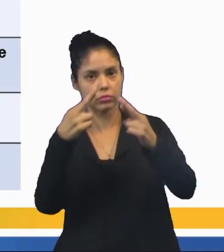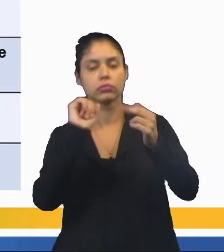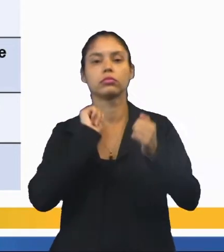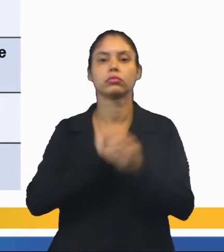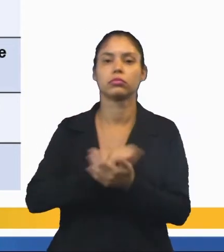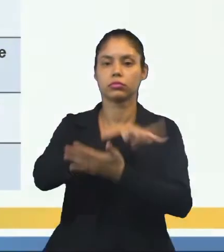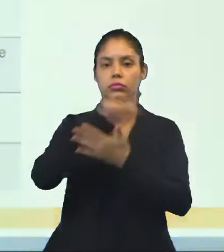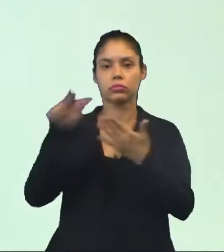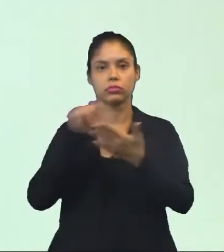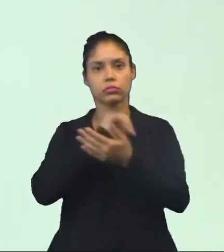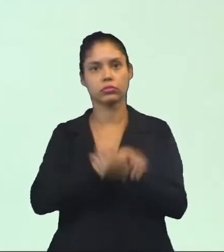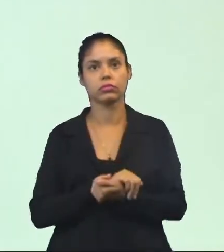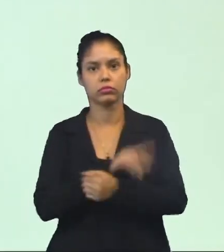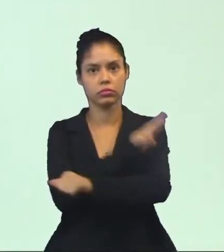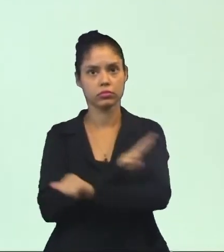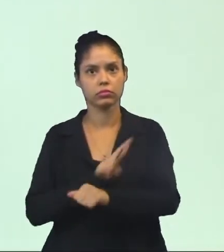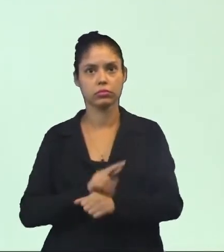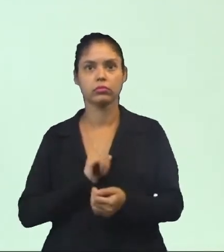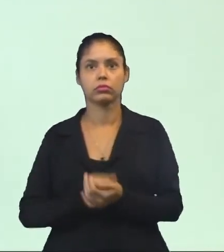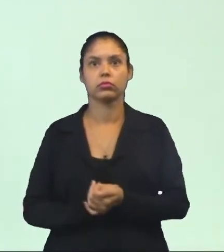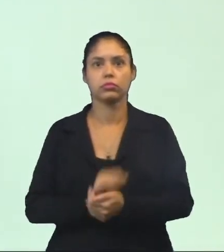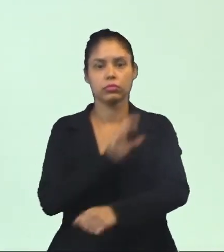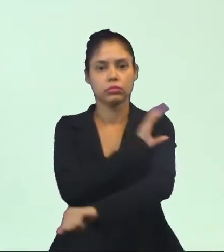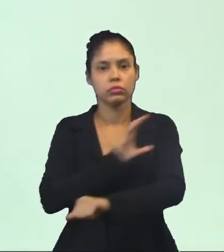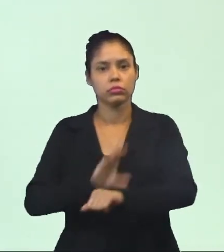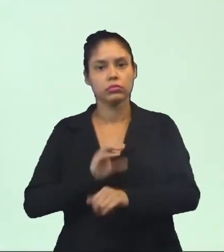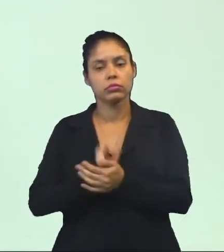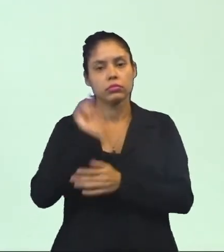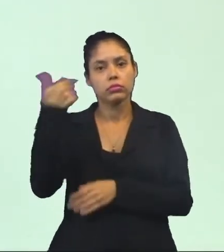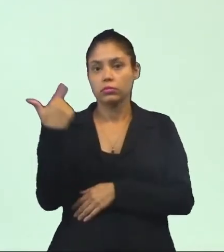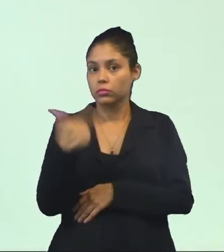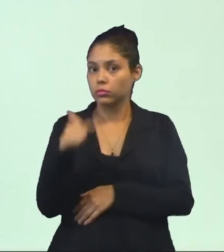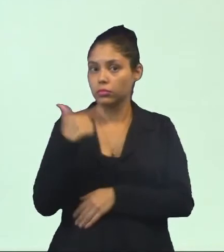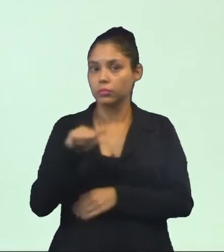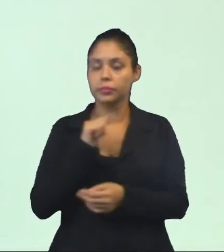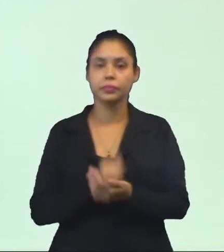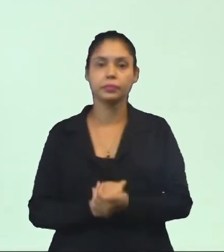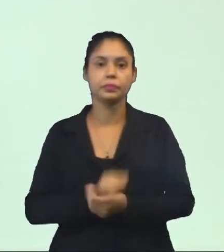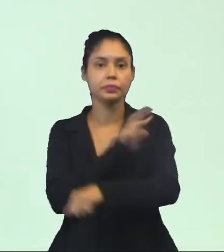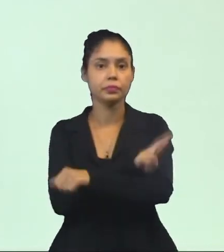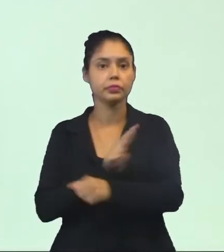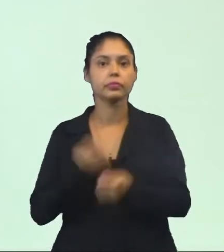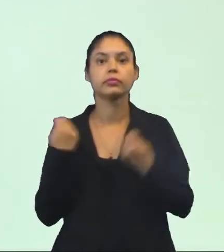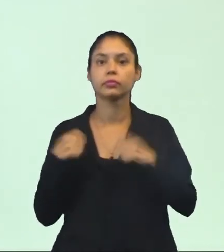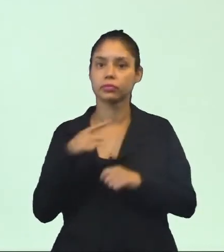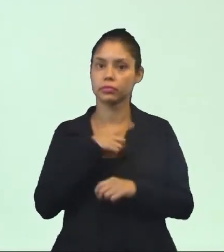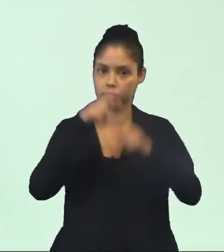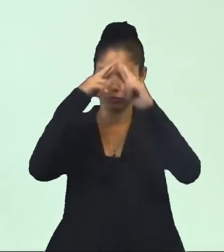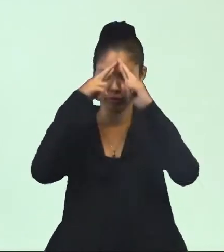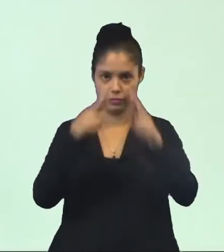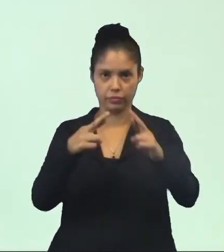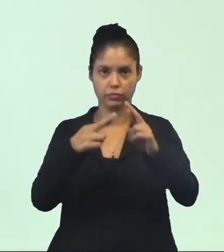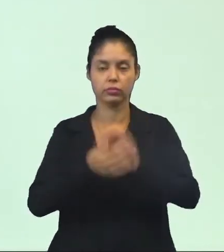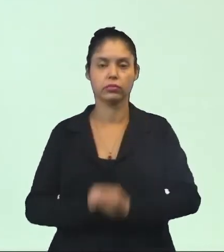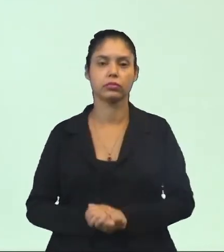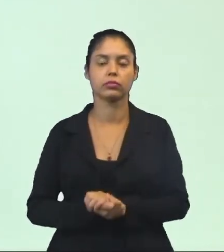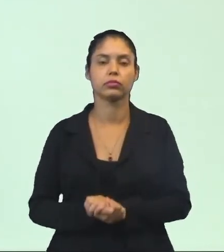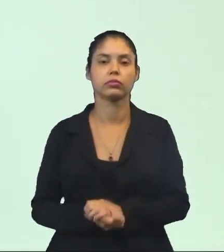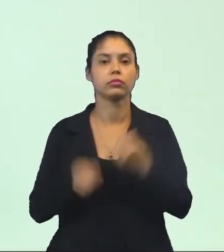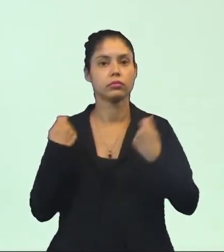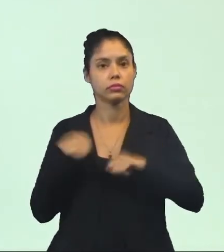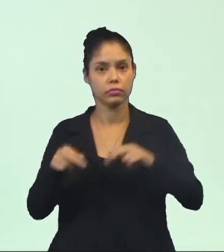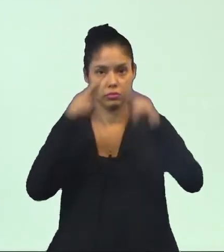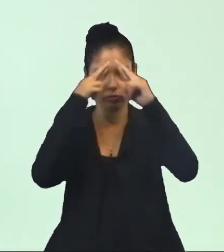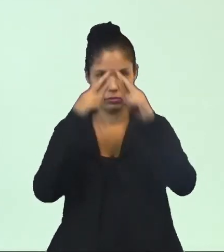diversidade religiosa. Na cultura secular, aquele que não tem religião, ele deve ser respeitado porque não tem, e deve